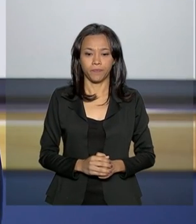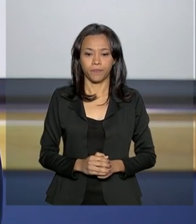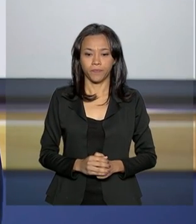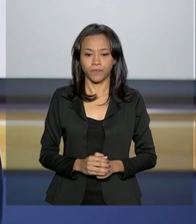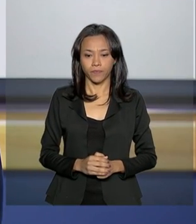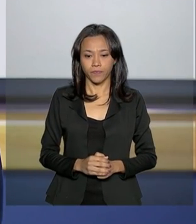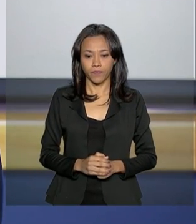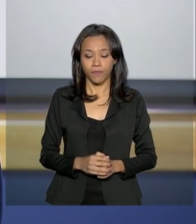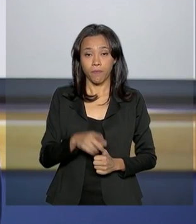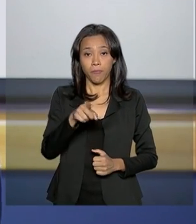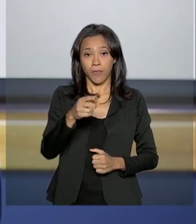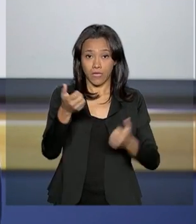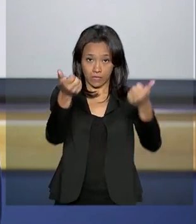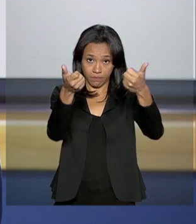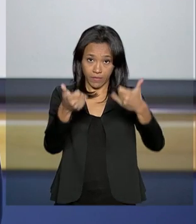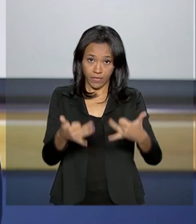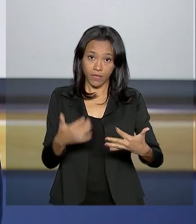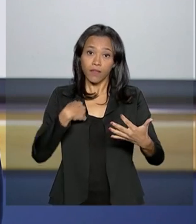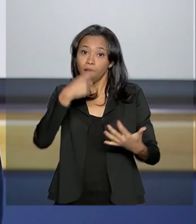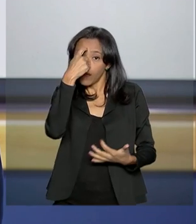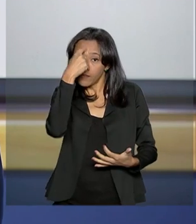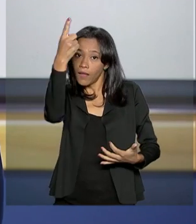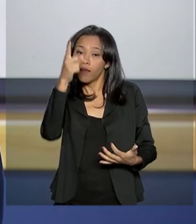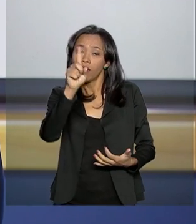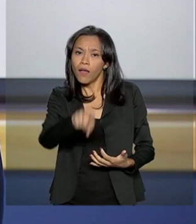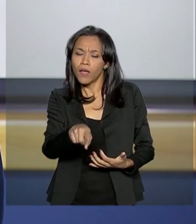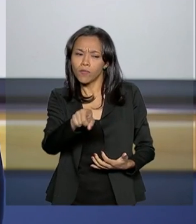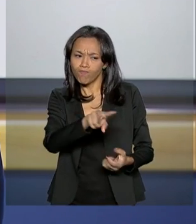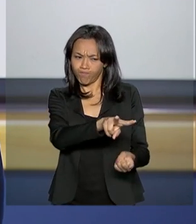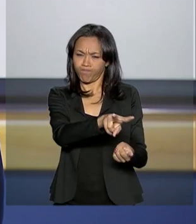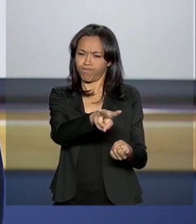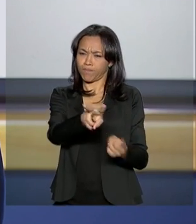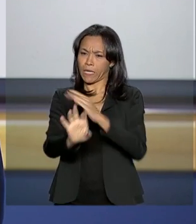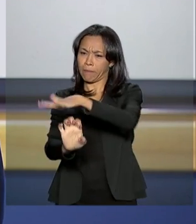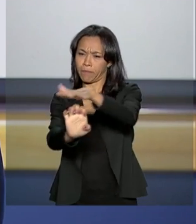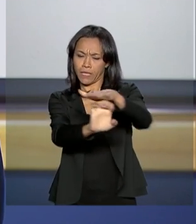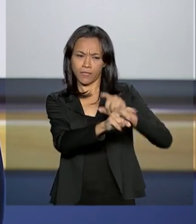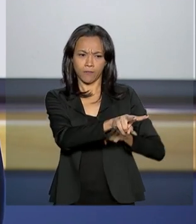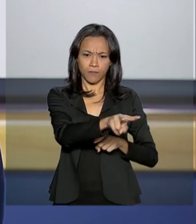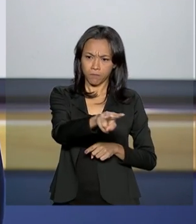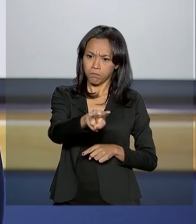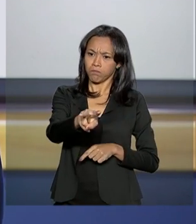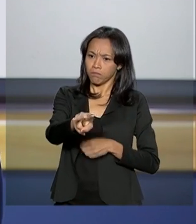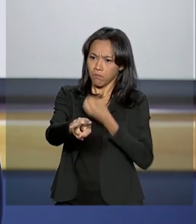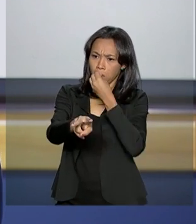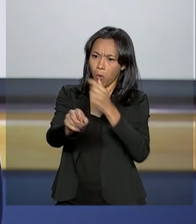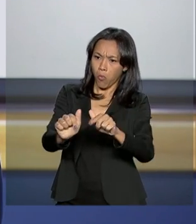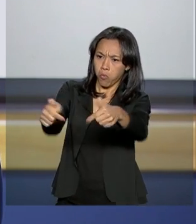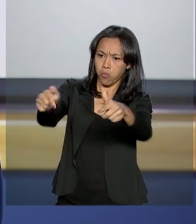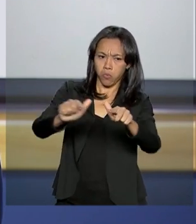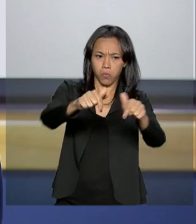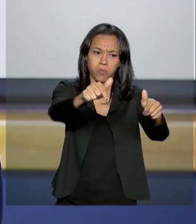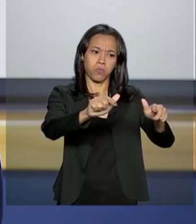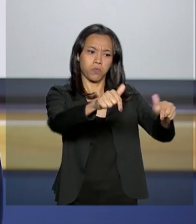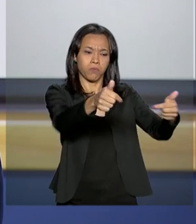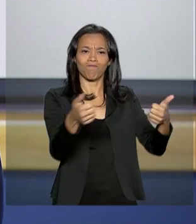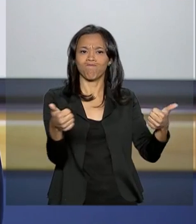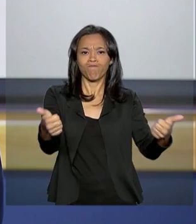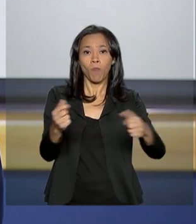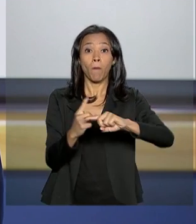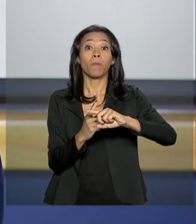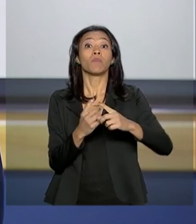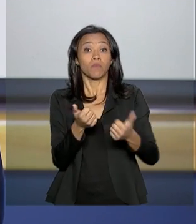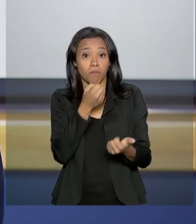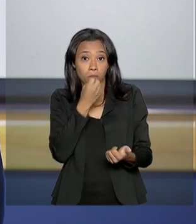A ideia é reconhecer iniciativas que promovam um impacto positivo sobre as relações